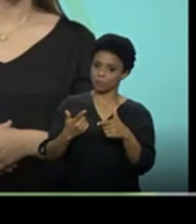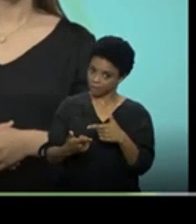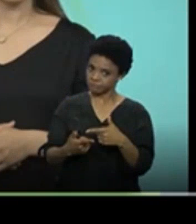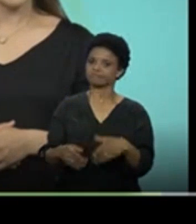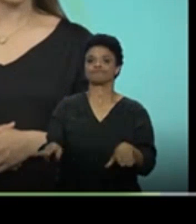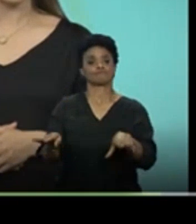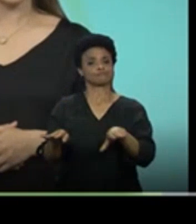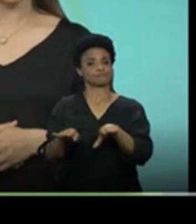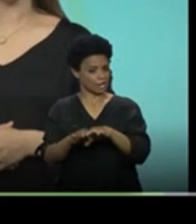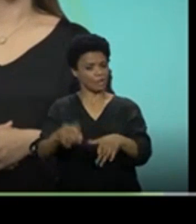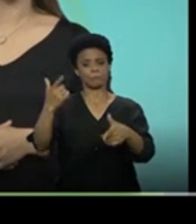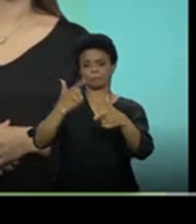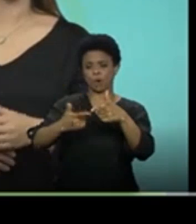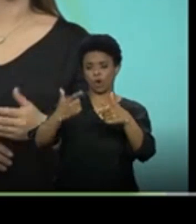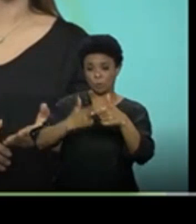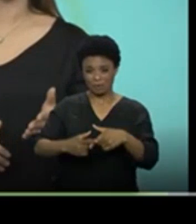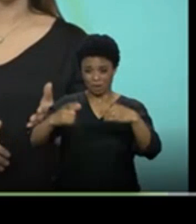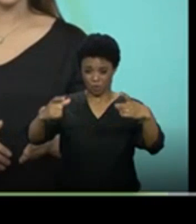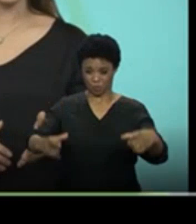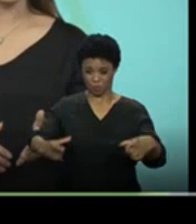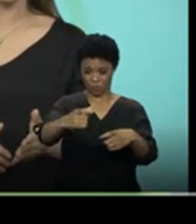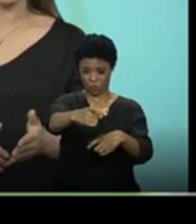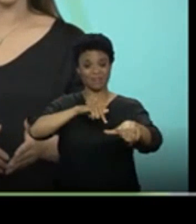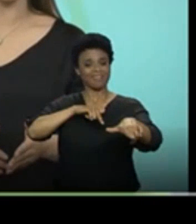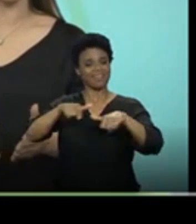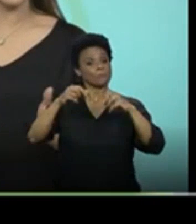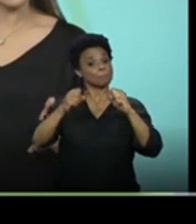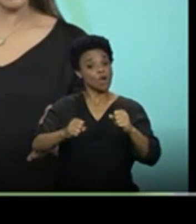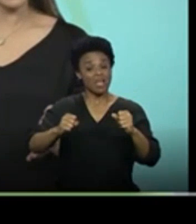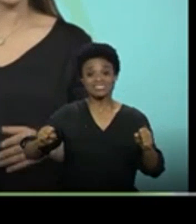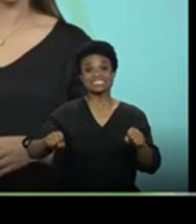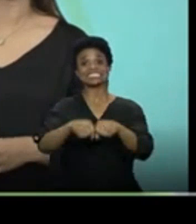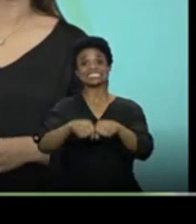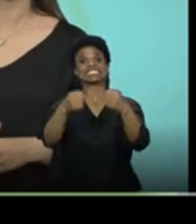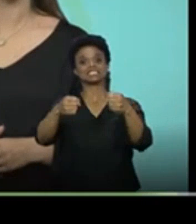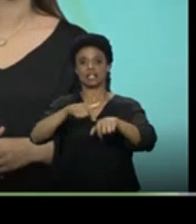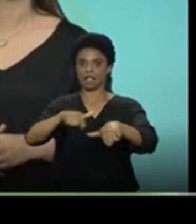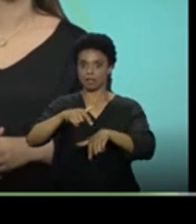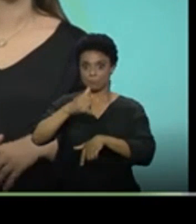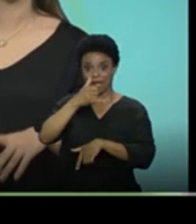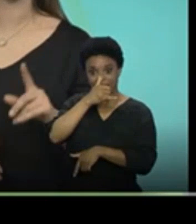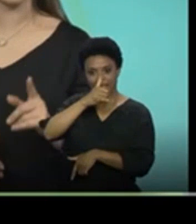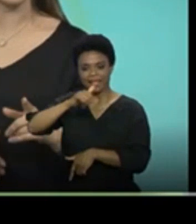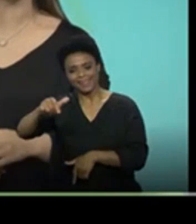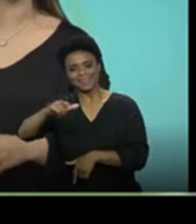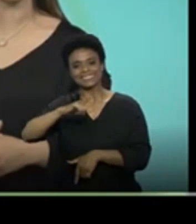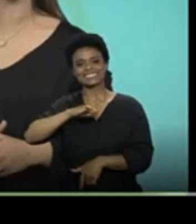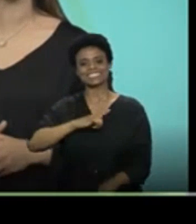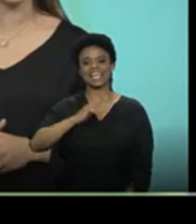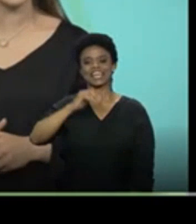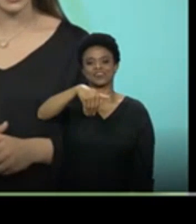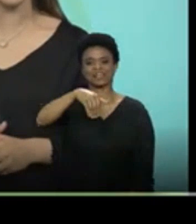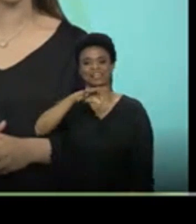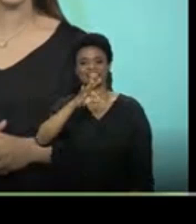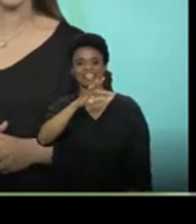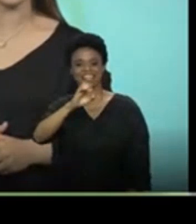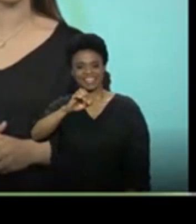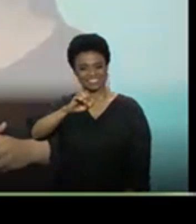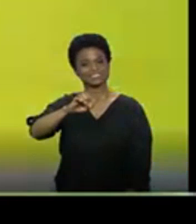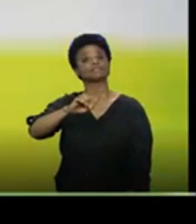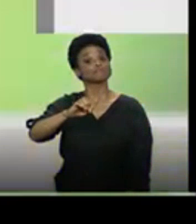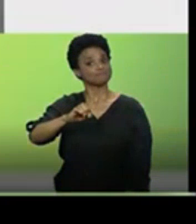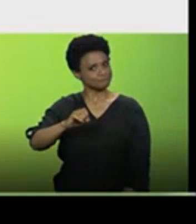Além disso, problemas ergonômicos podem causar acidentes de trabalho e, para evitá-los, contamos com os programas obrigatórios do